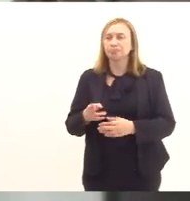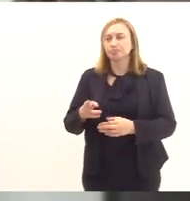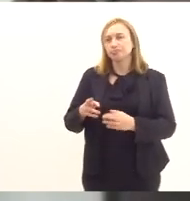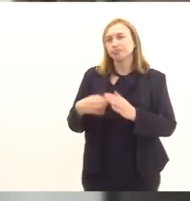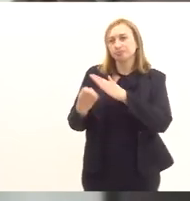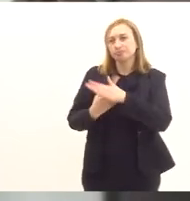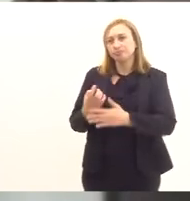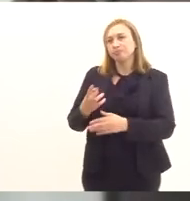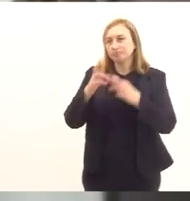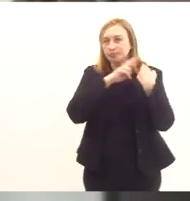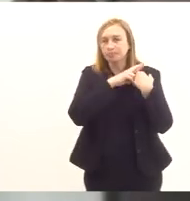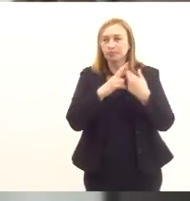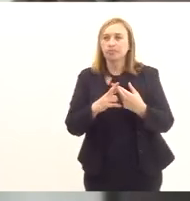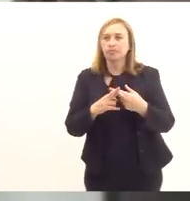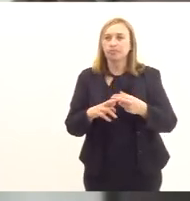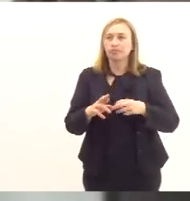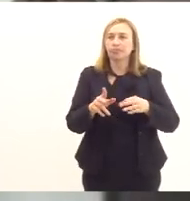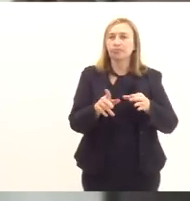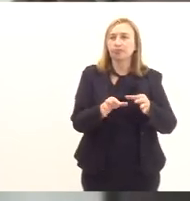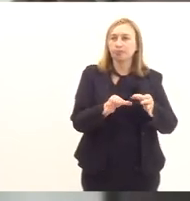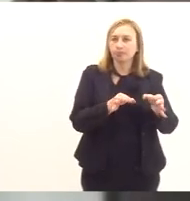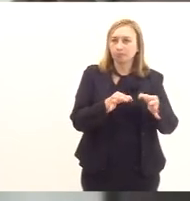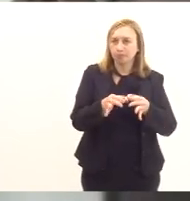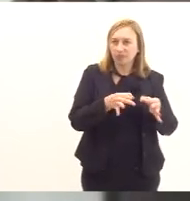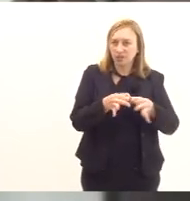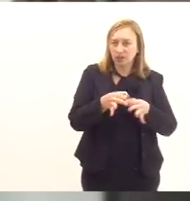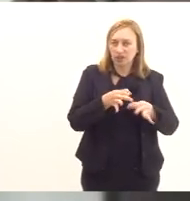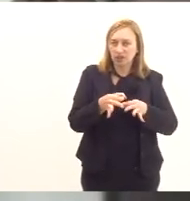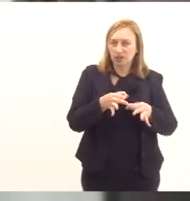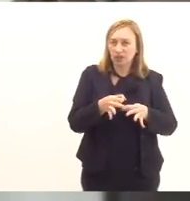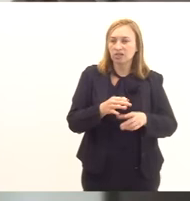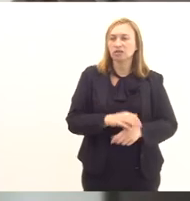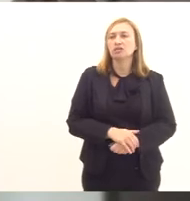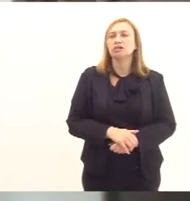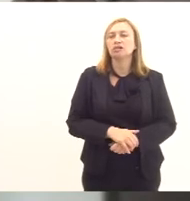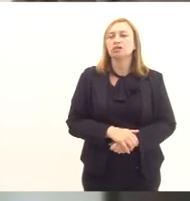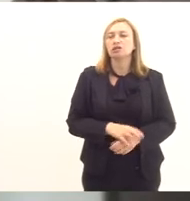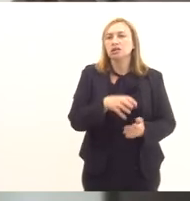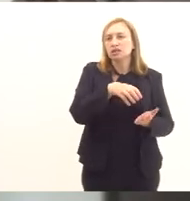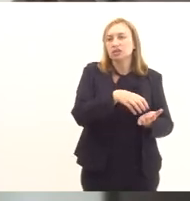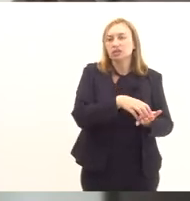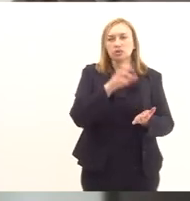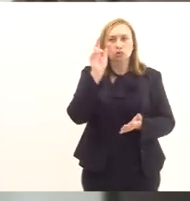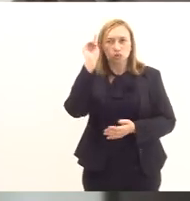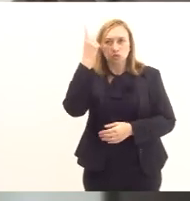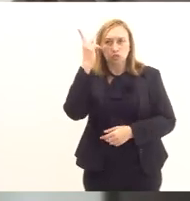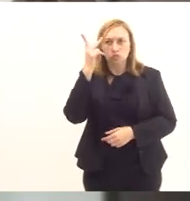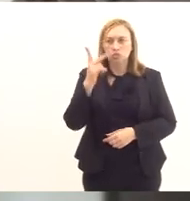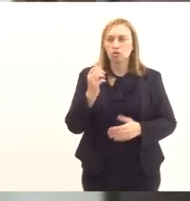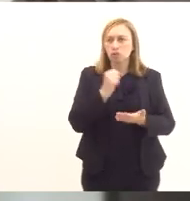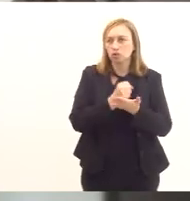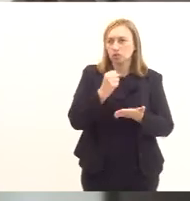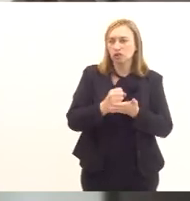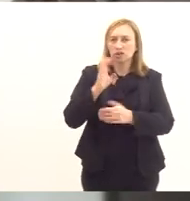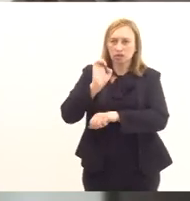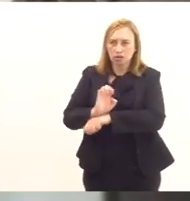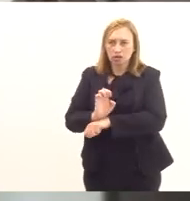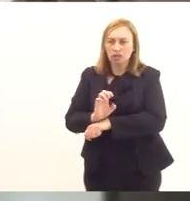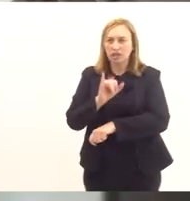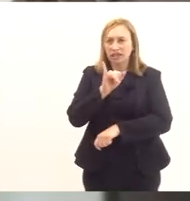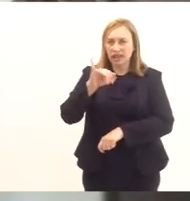pelo projeto de recuperação desse torno extravasores do Centro Histórico é contratada pelo estado